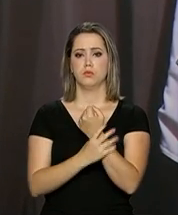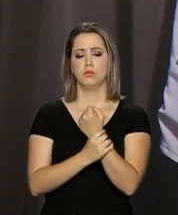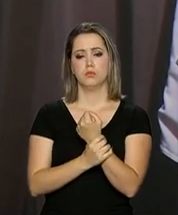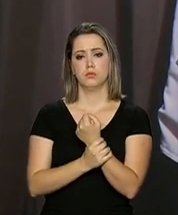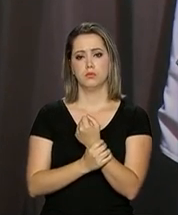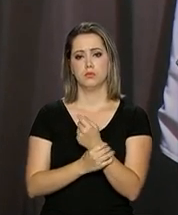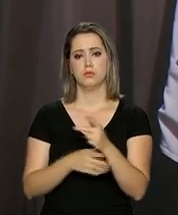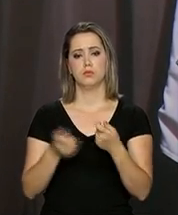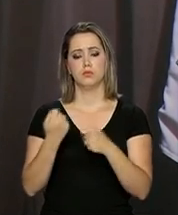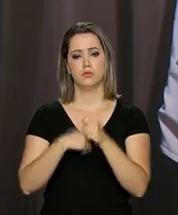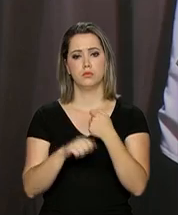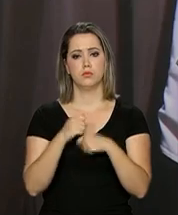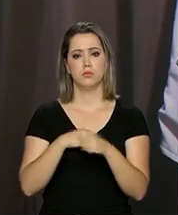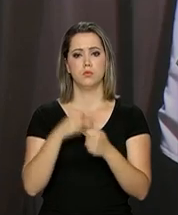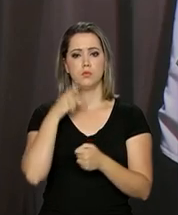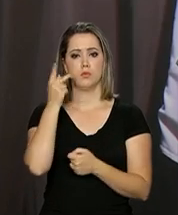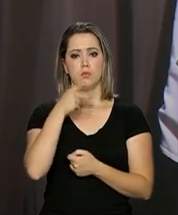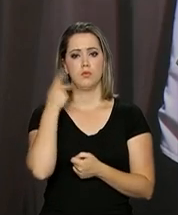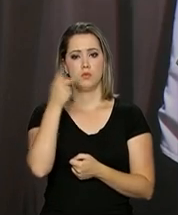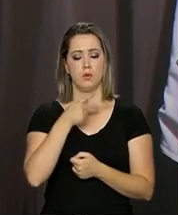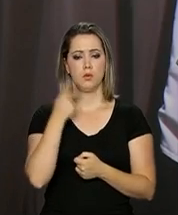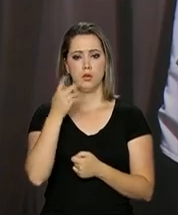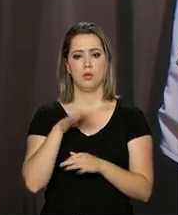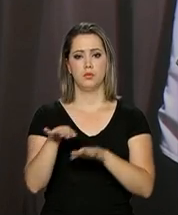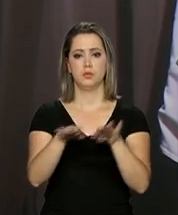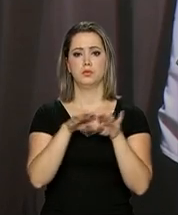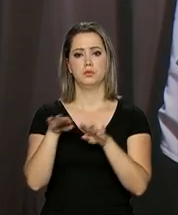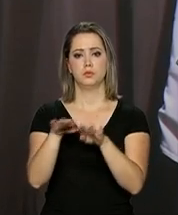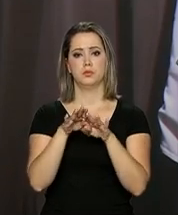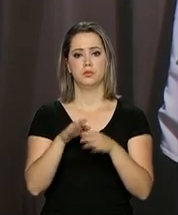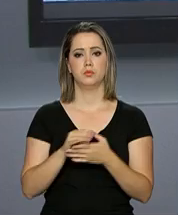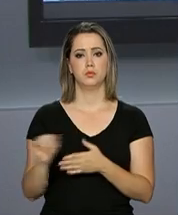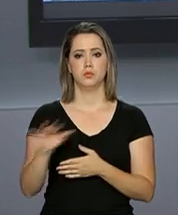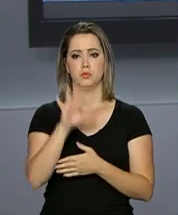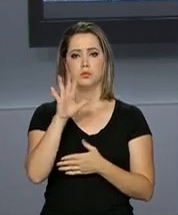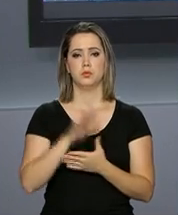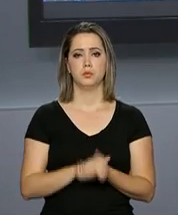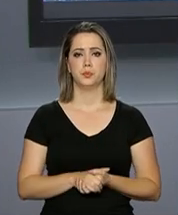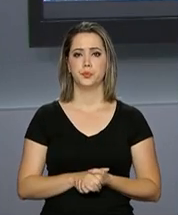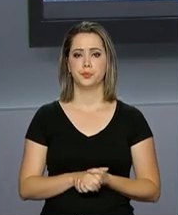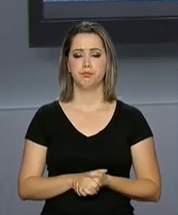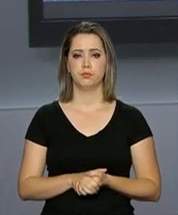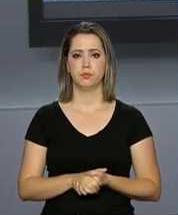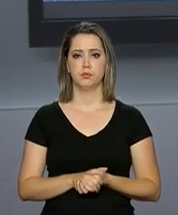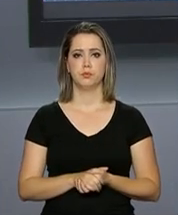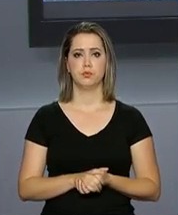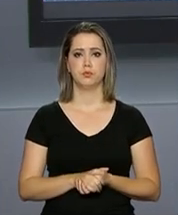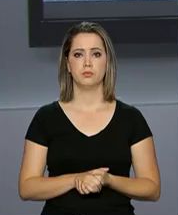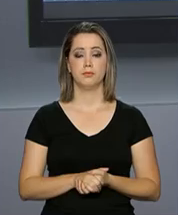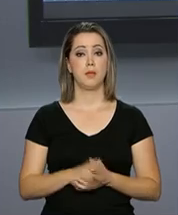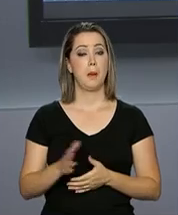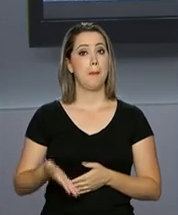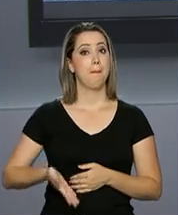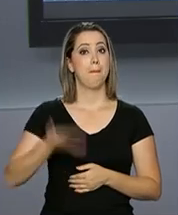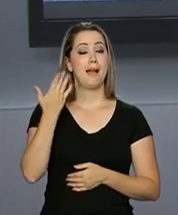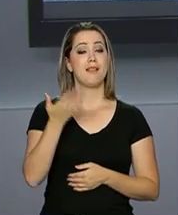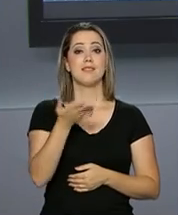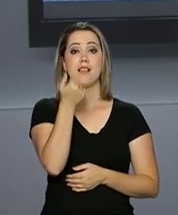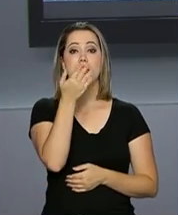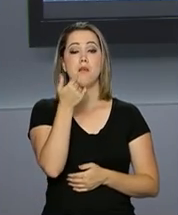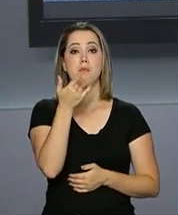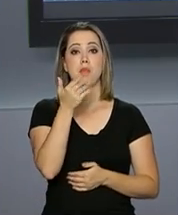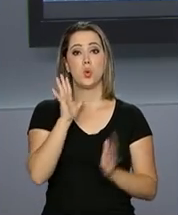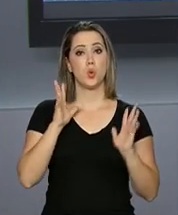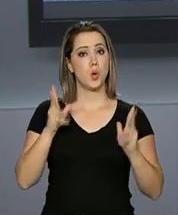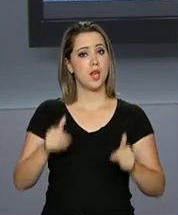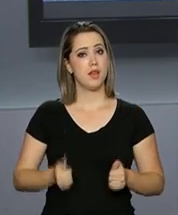jentes econômicos e uma política monetária que estabilizou a inflação o aumento na procura por alimentos orgânicos